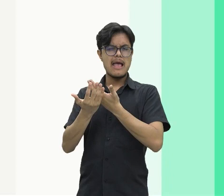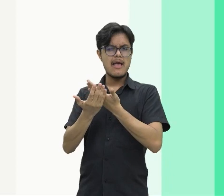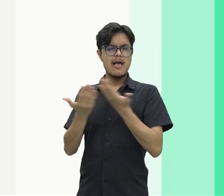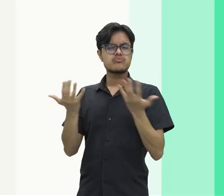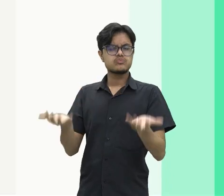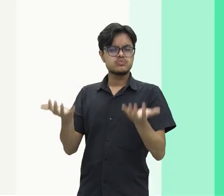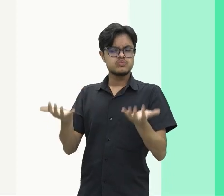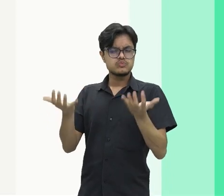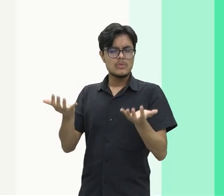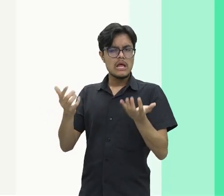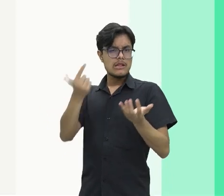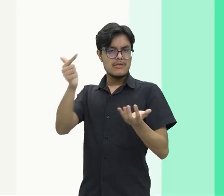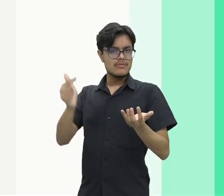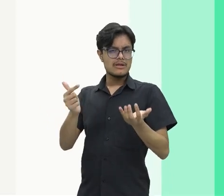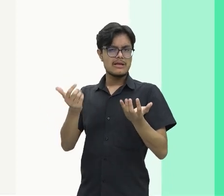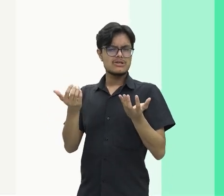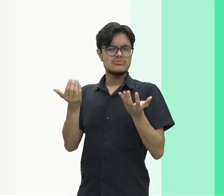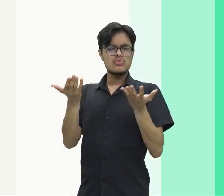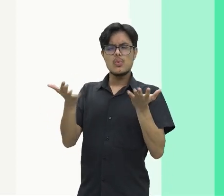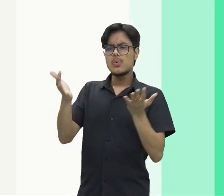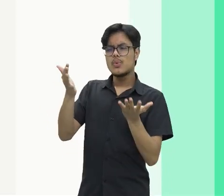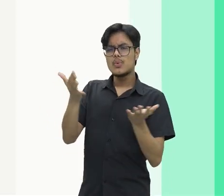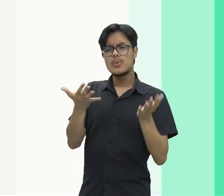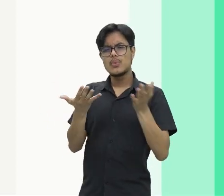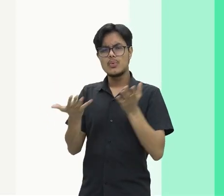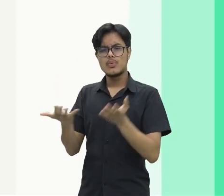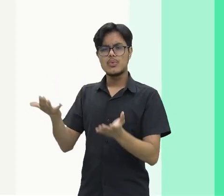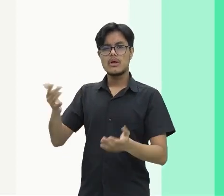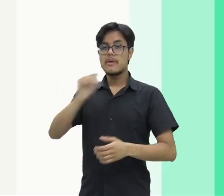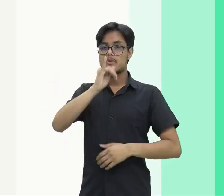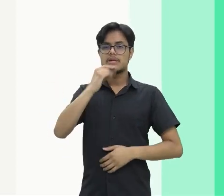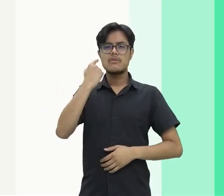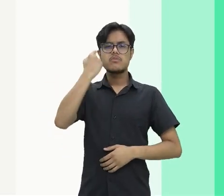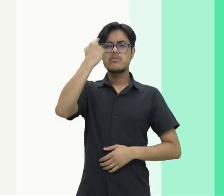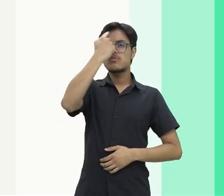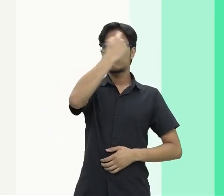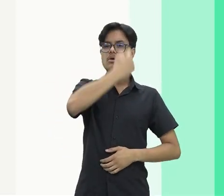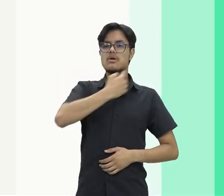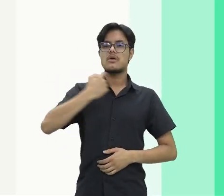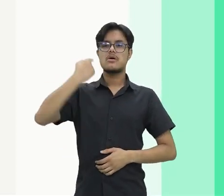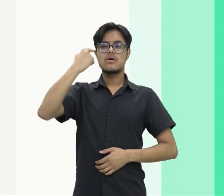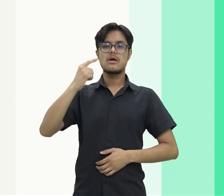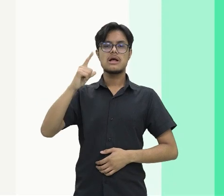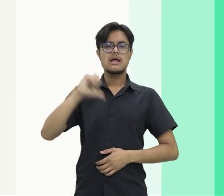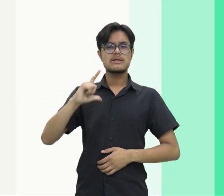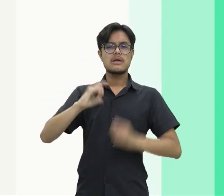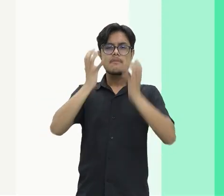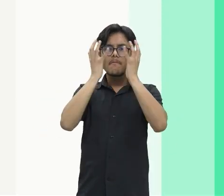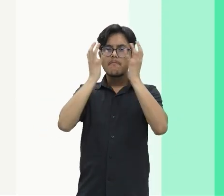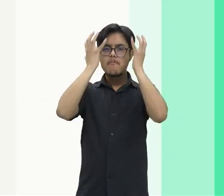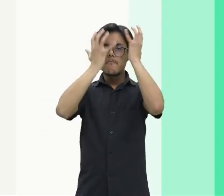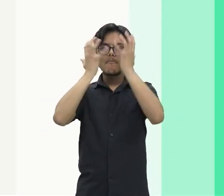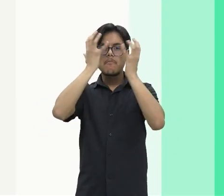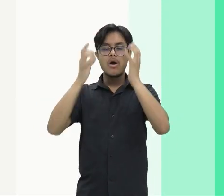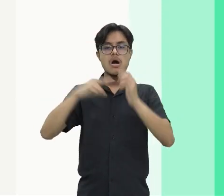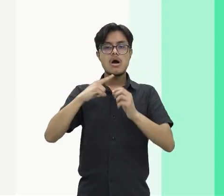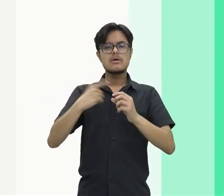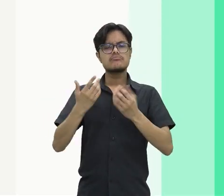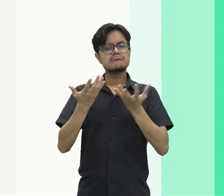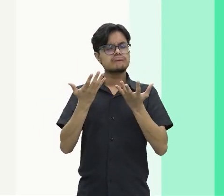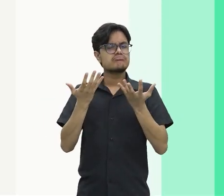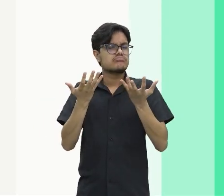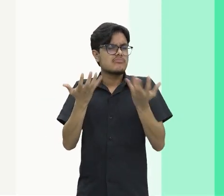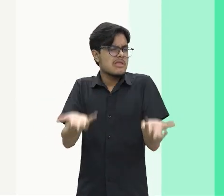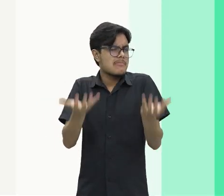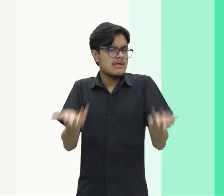gente encontra muito esses furinhos nos ossos da face, por exemplo, né? Para eles se tornarem mais leves. E aí até é comum